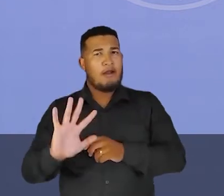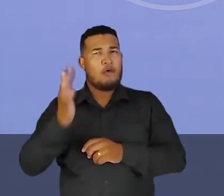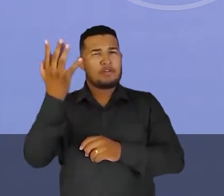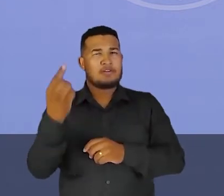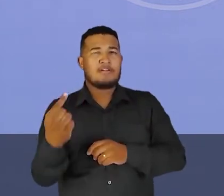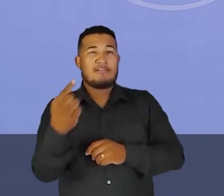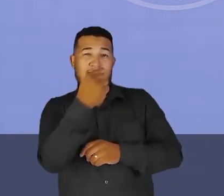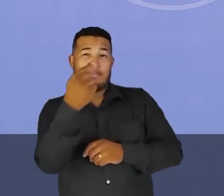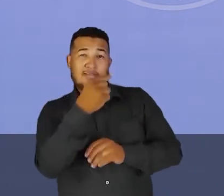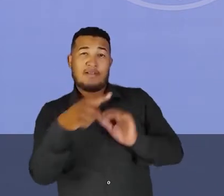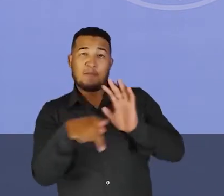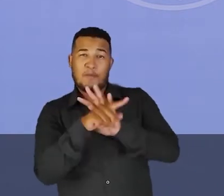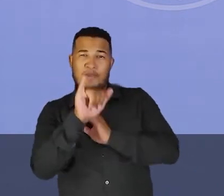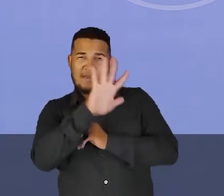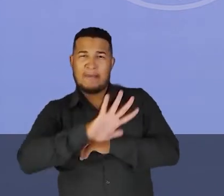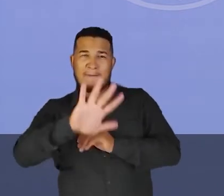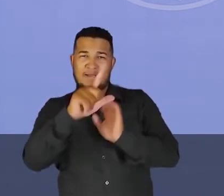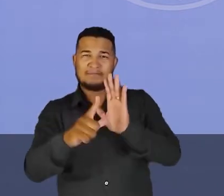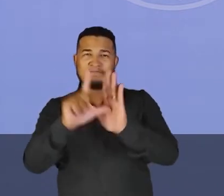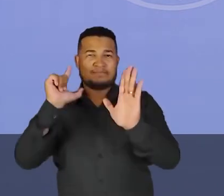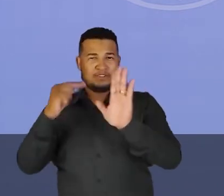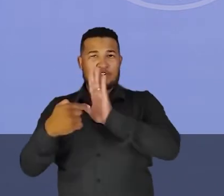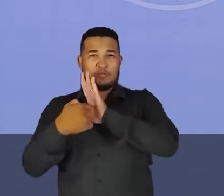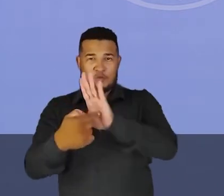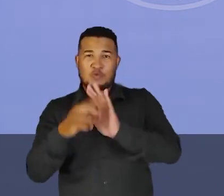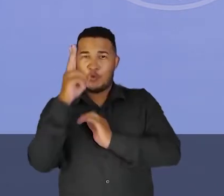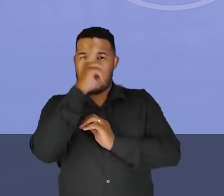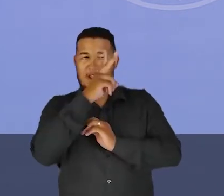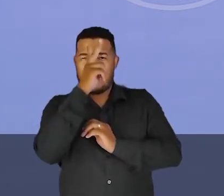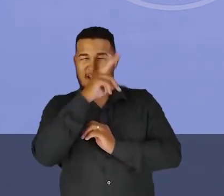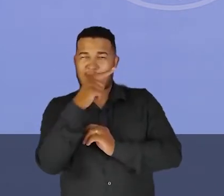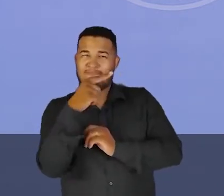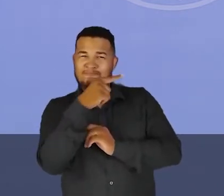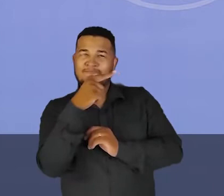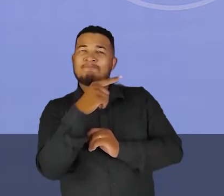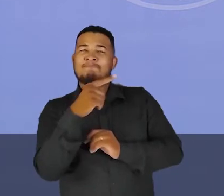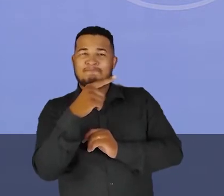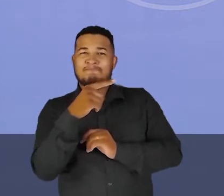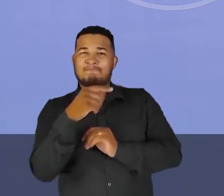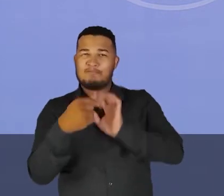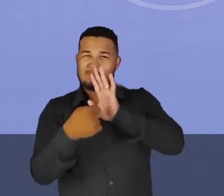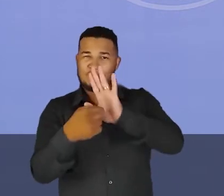situação lá do cartoon, né, que eu